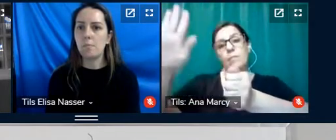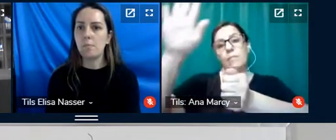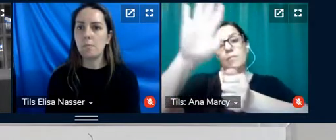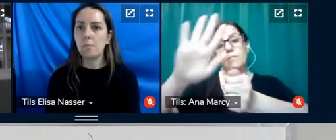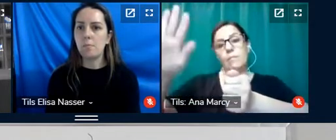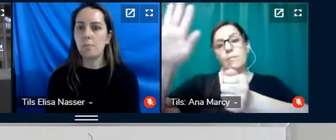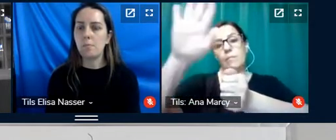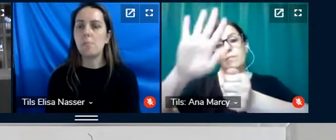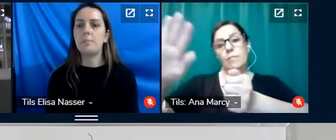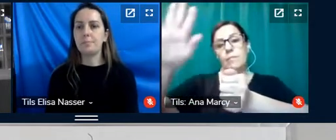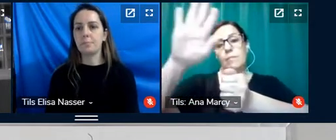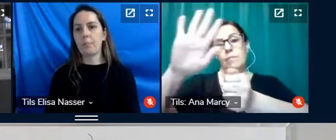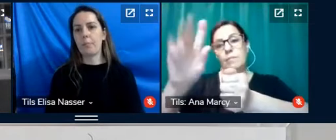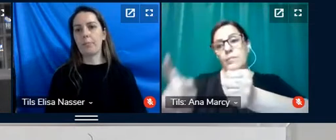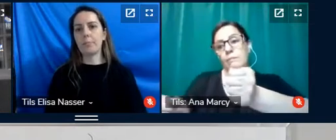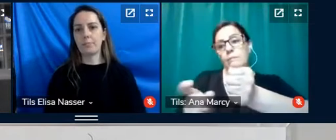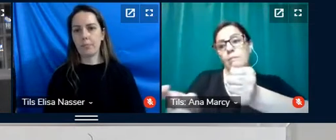Então essa é a força.